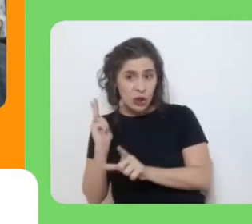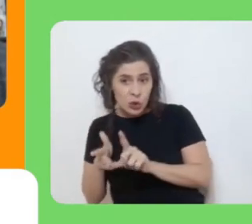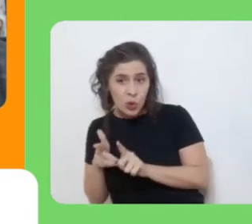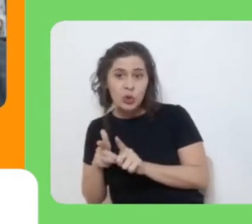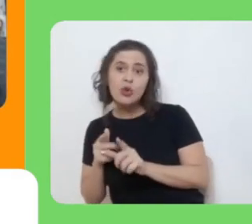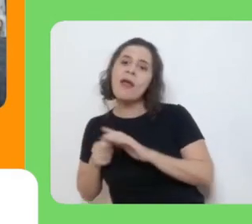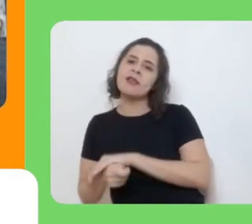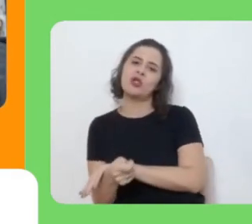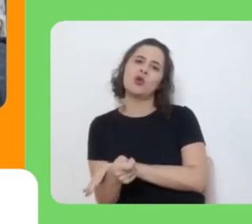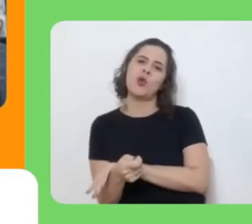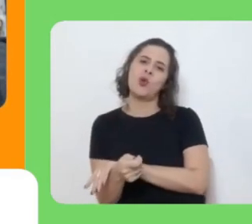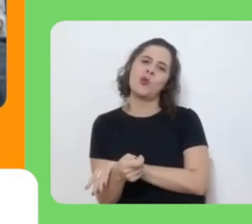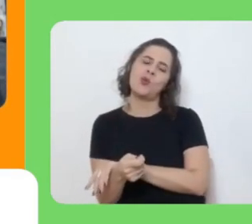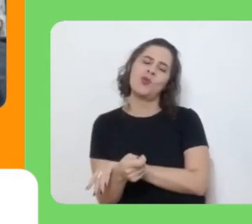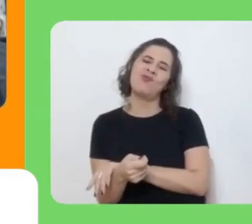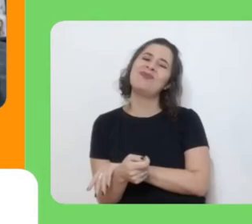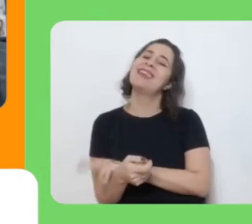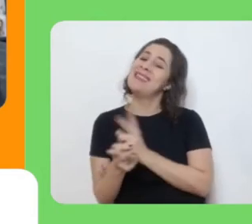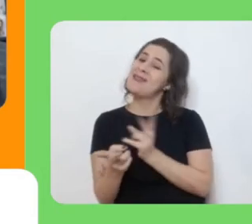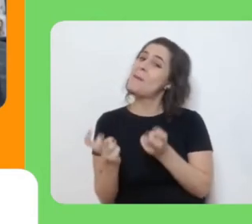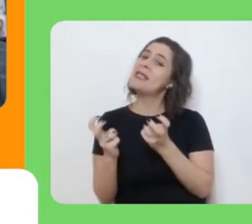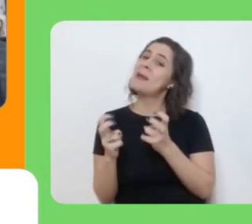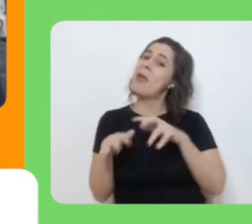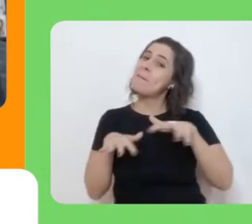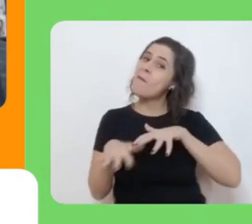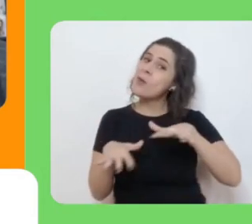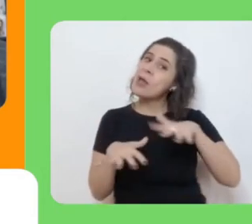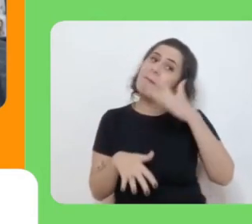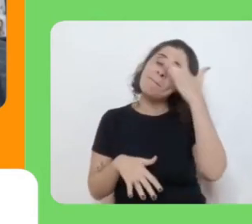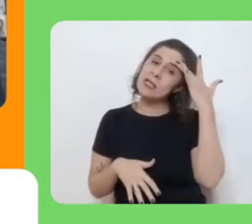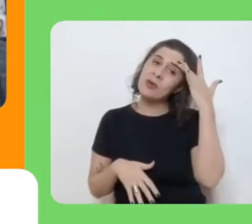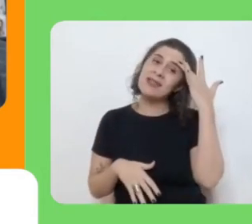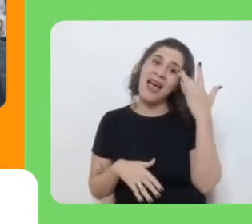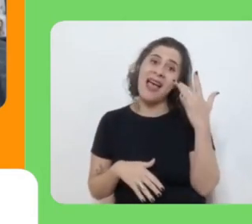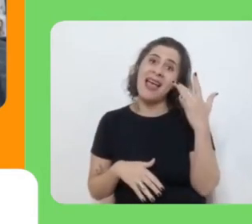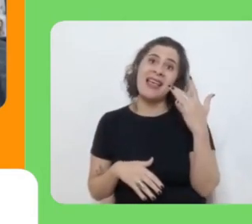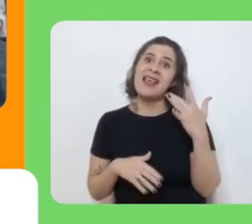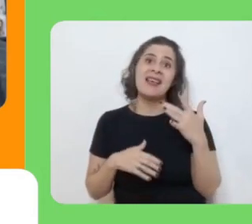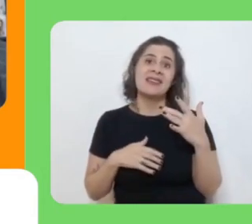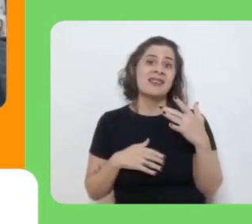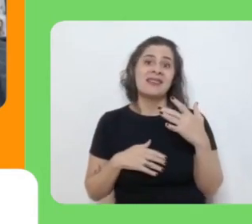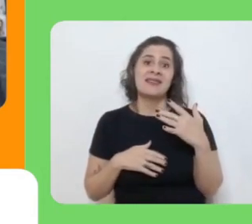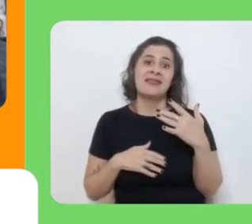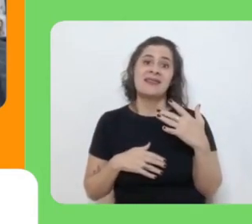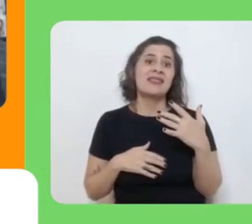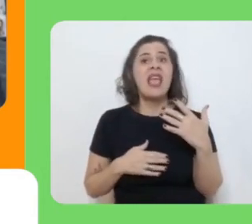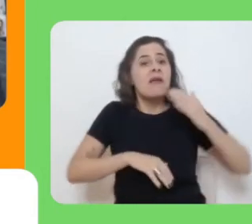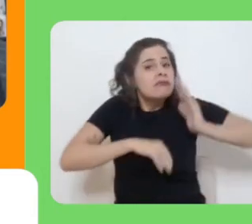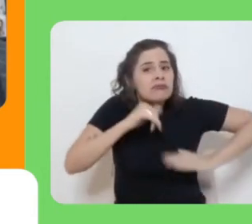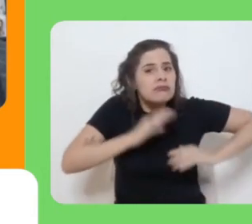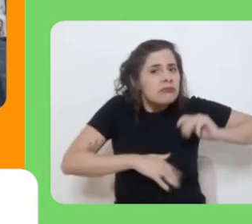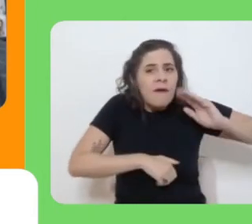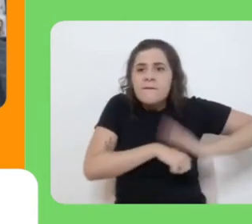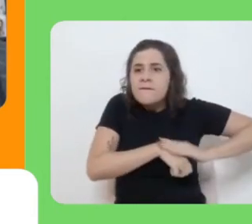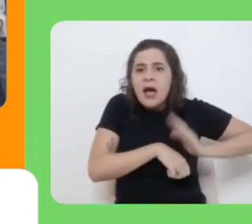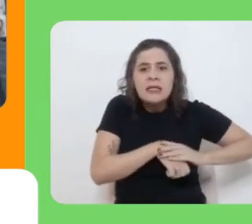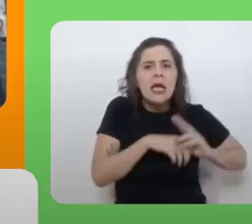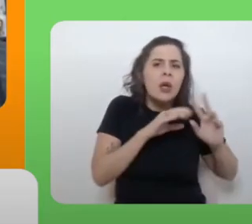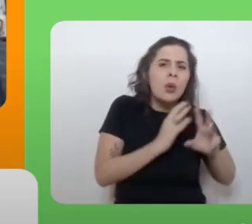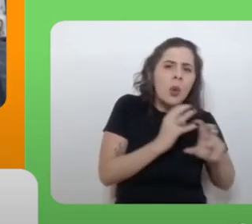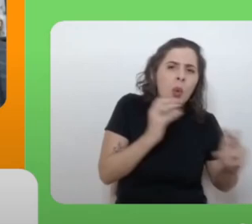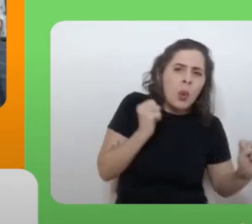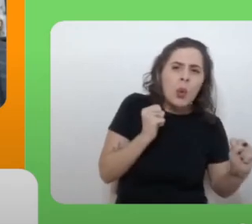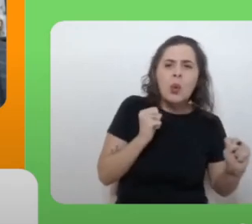de investidor. Então, eu vejo muito esse movimento de gente que está saindo para realizar o que tem para realizar de lucro e prejuízo